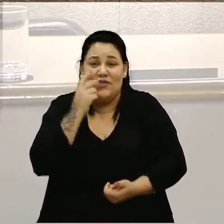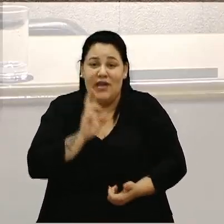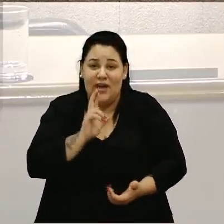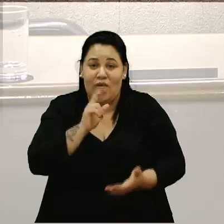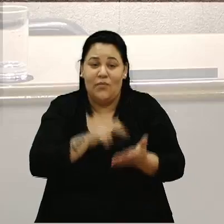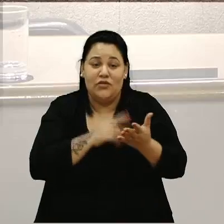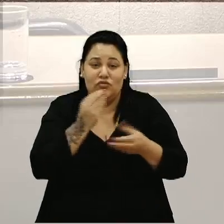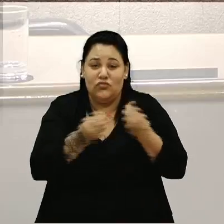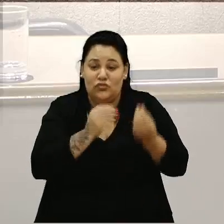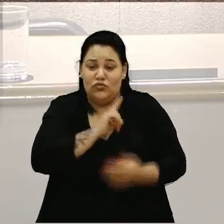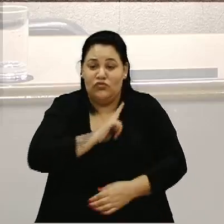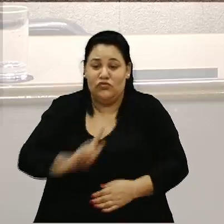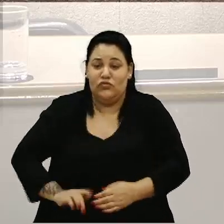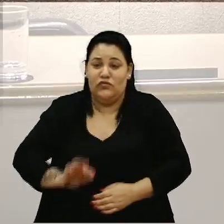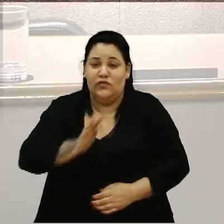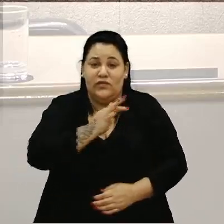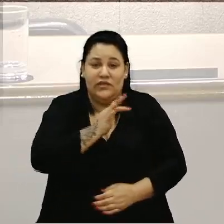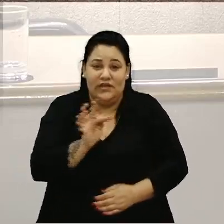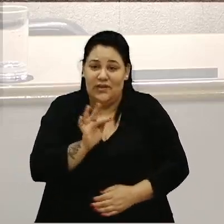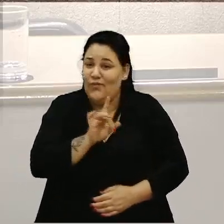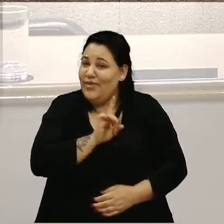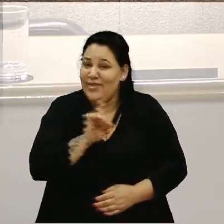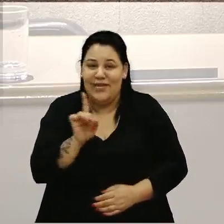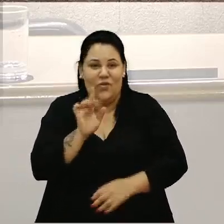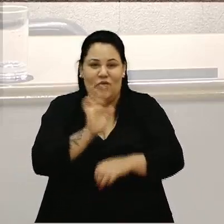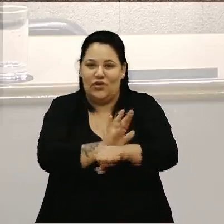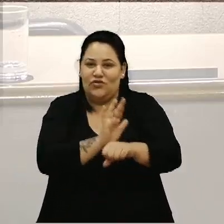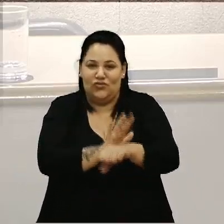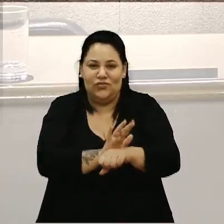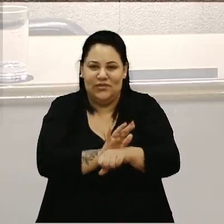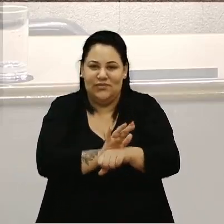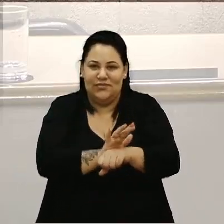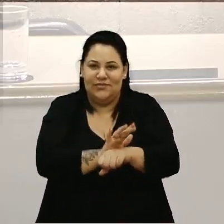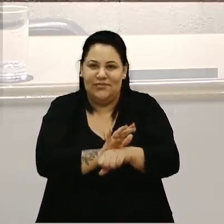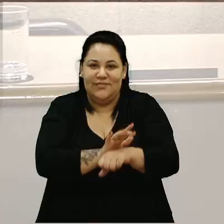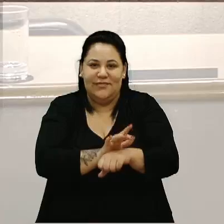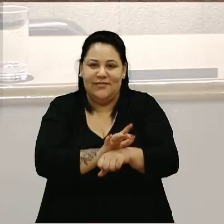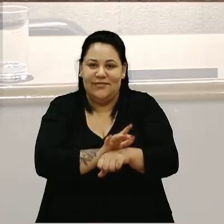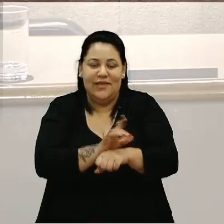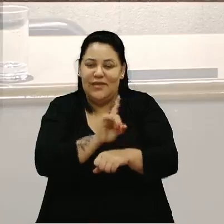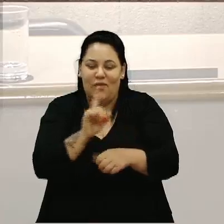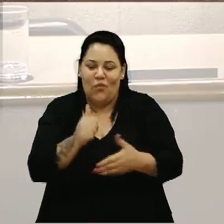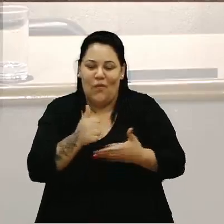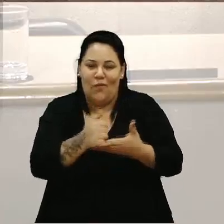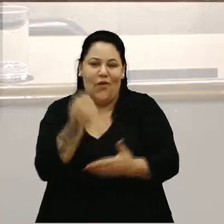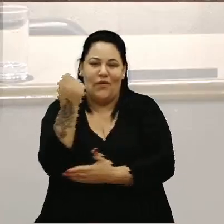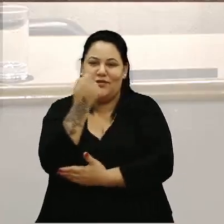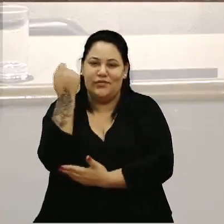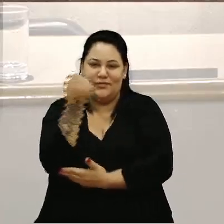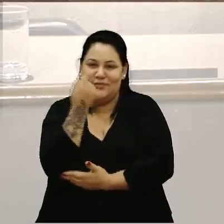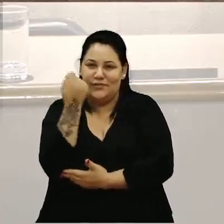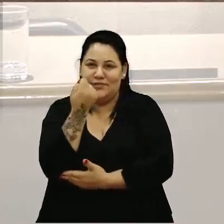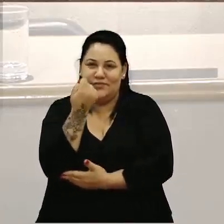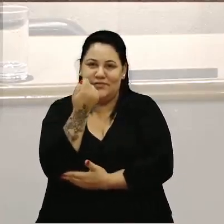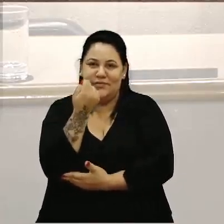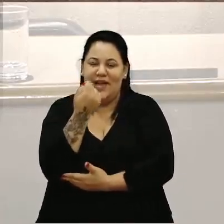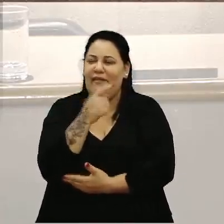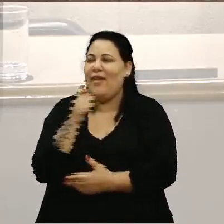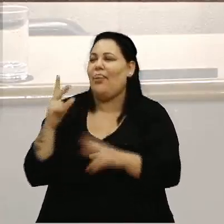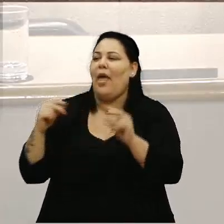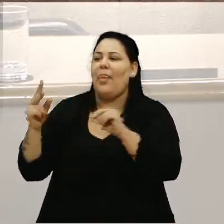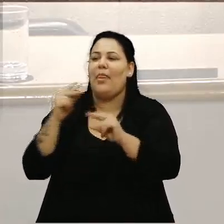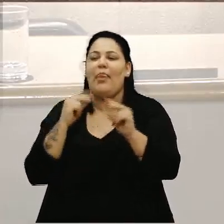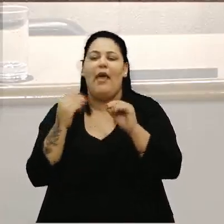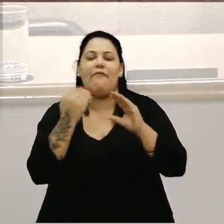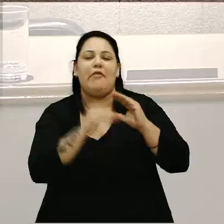governo federal não ajuda e não tem ajudado o Rio Grande. De resto ele fica dizendo, mandamos dinheiro para a